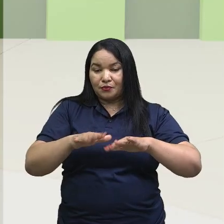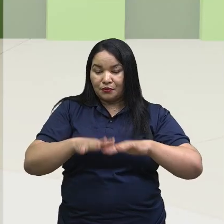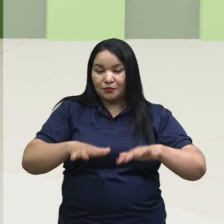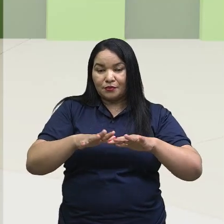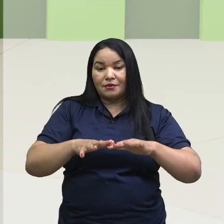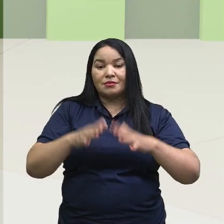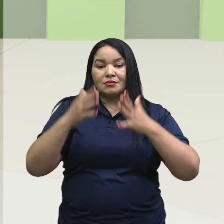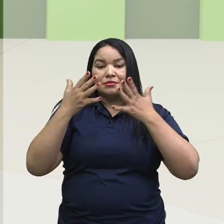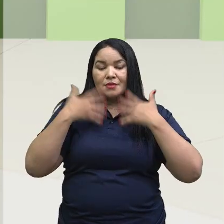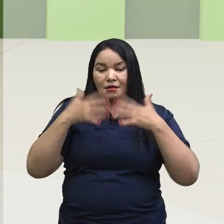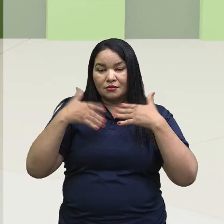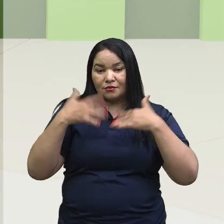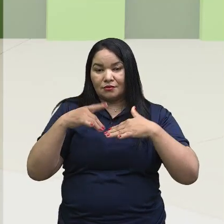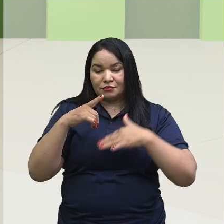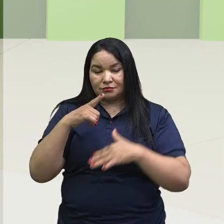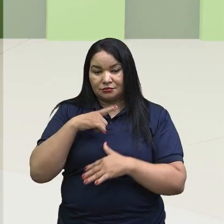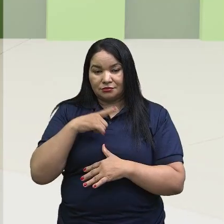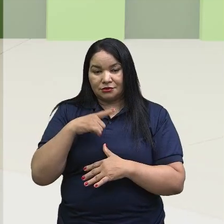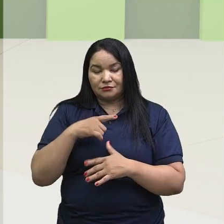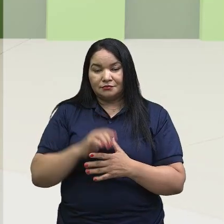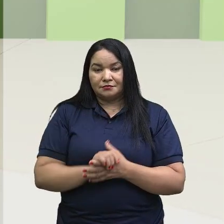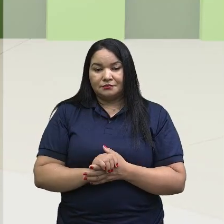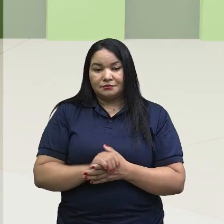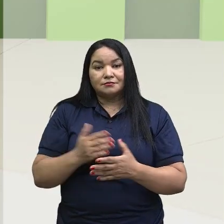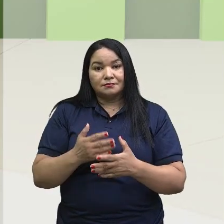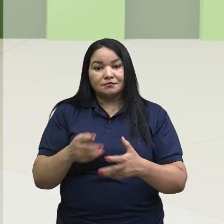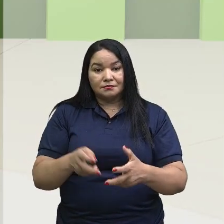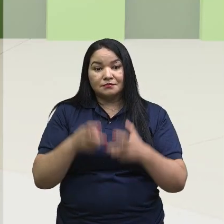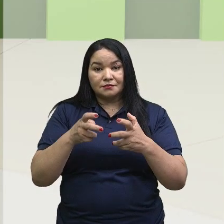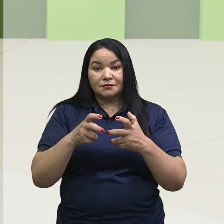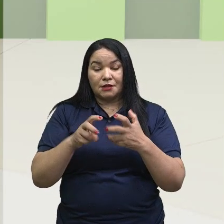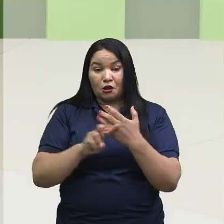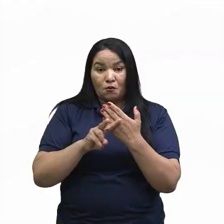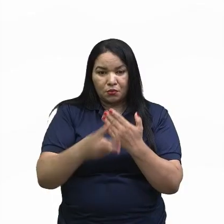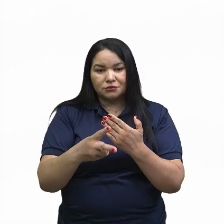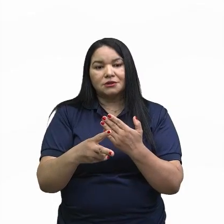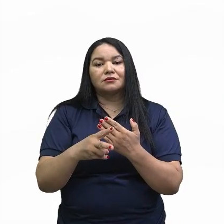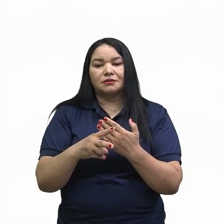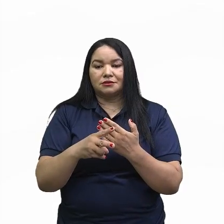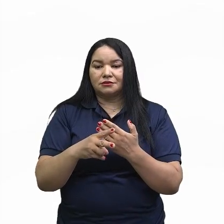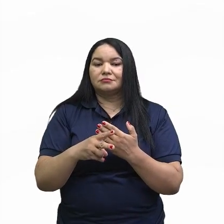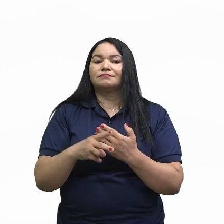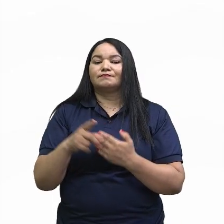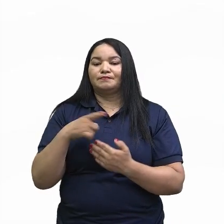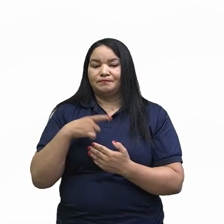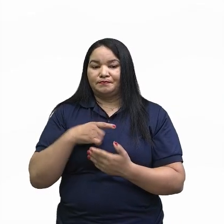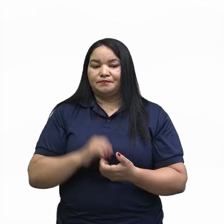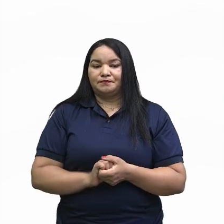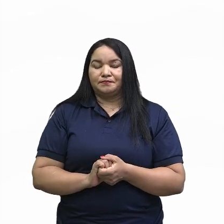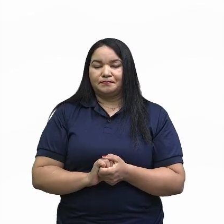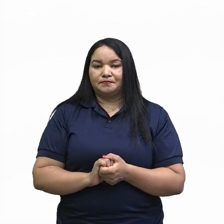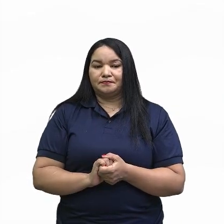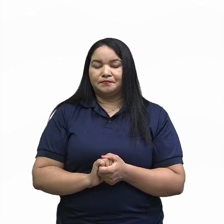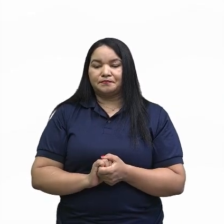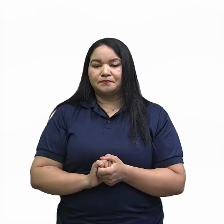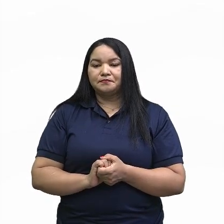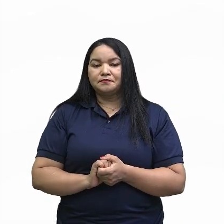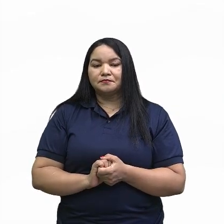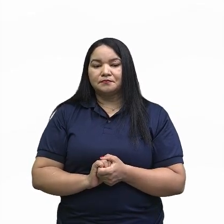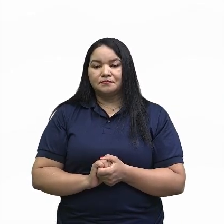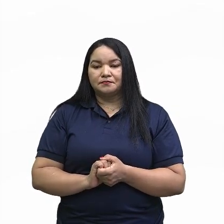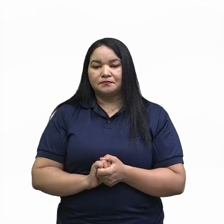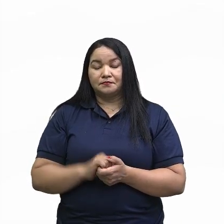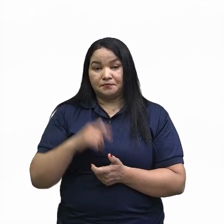aí. Tá? Então, note a consequência disso. Mas vamos ver um pouco mais.